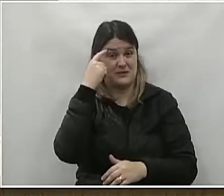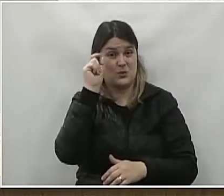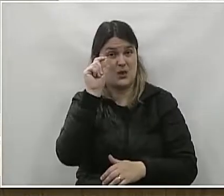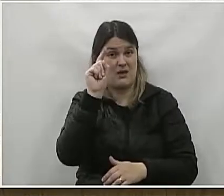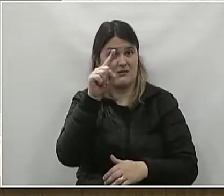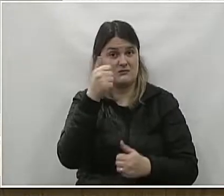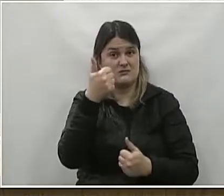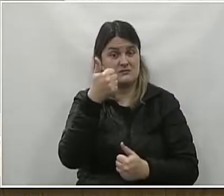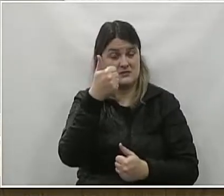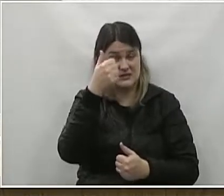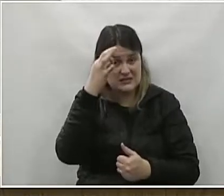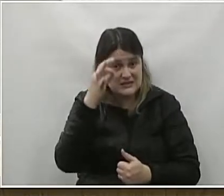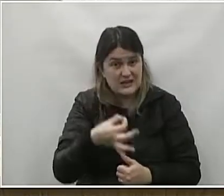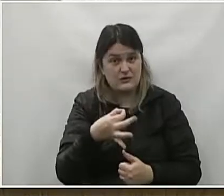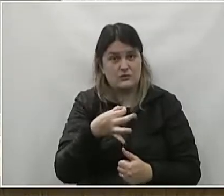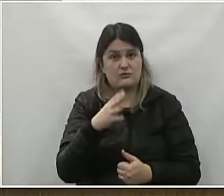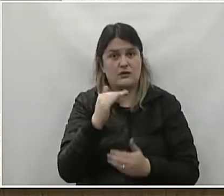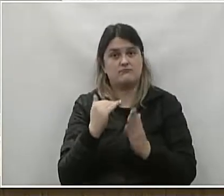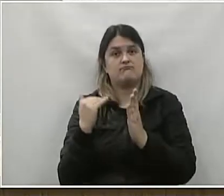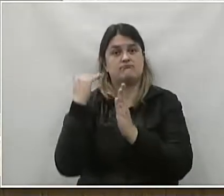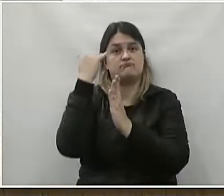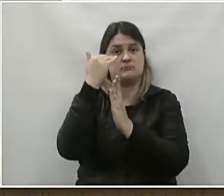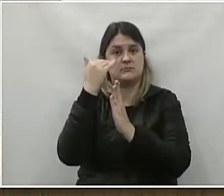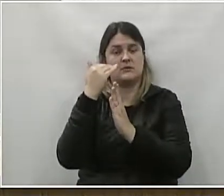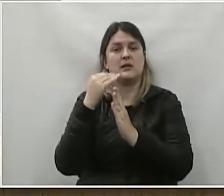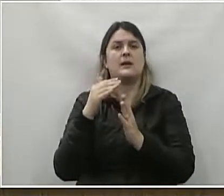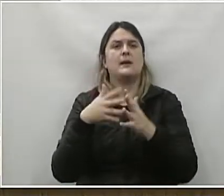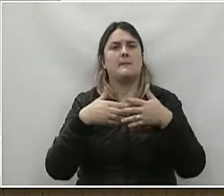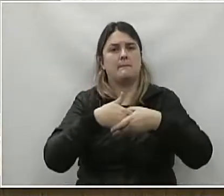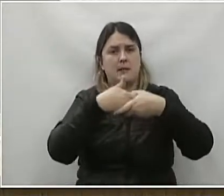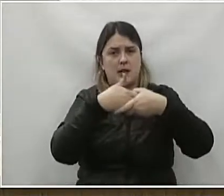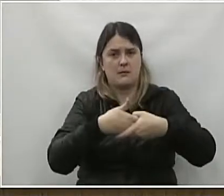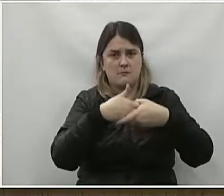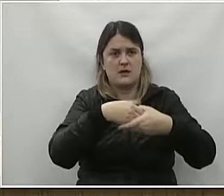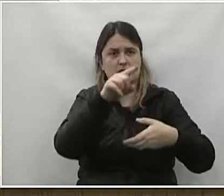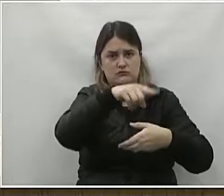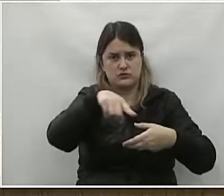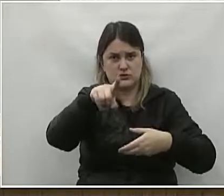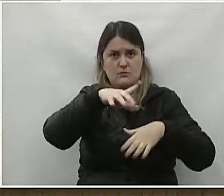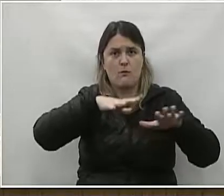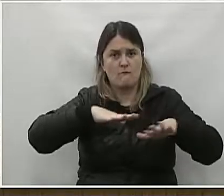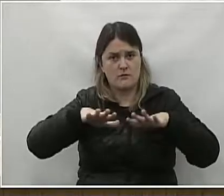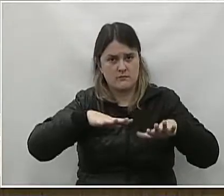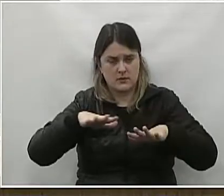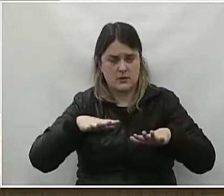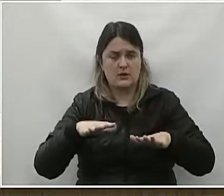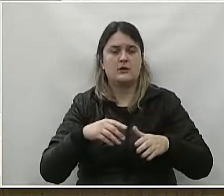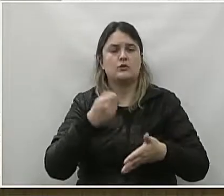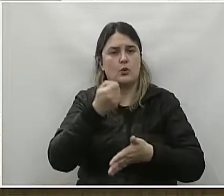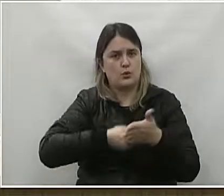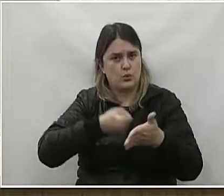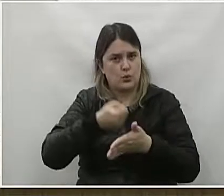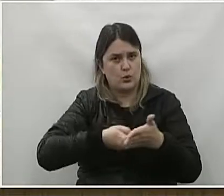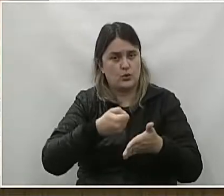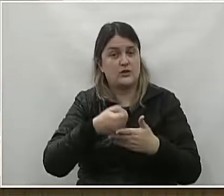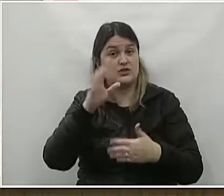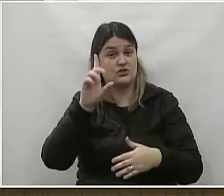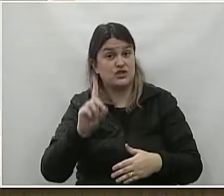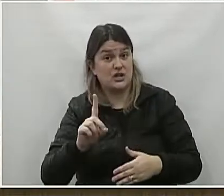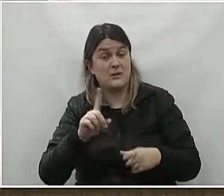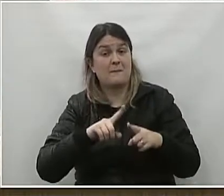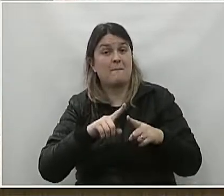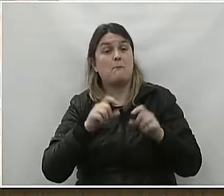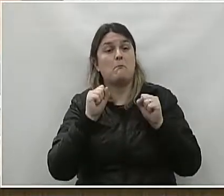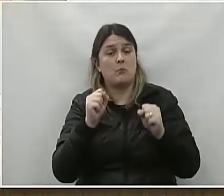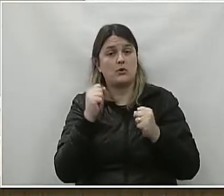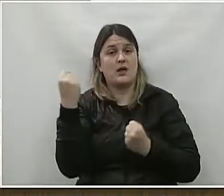vai prevalecer. Parabéns pela mobilização de vocês, estão ali lutando pelo direito, e conte